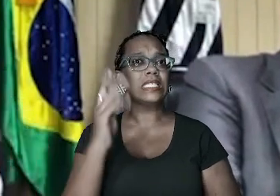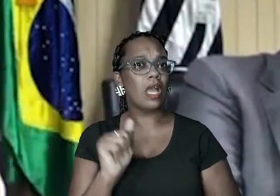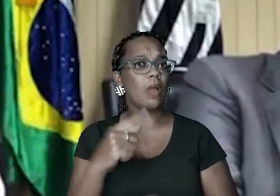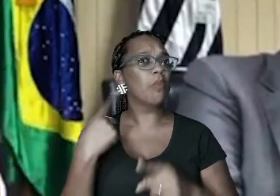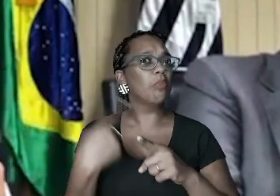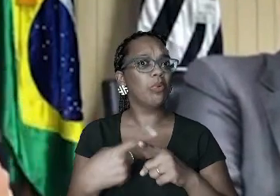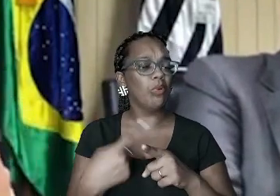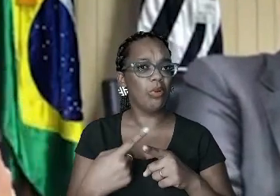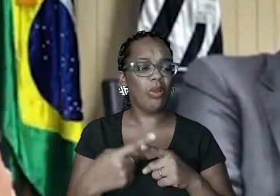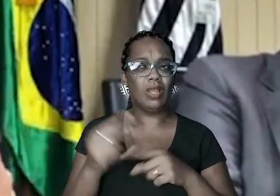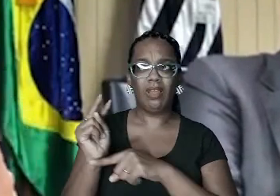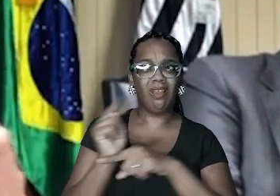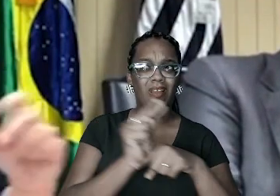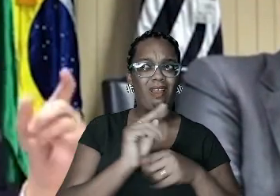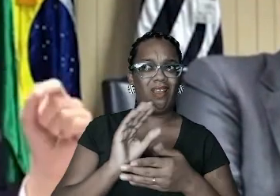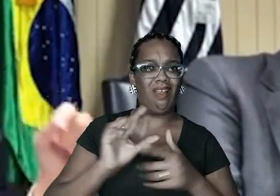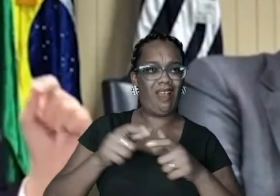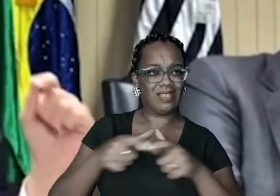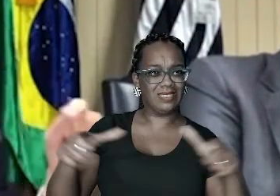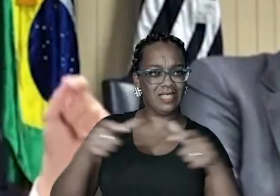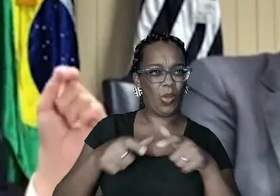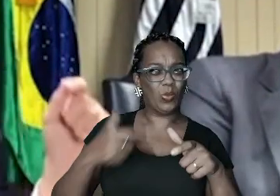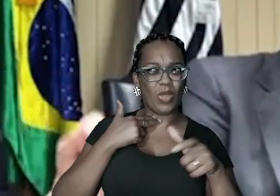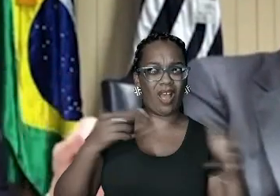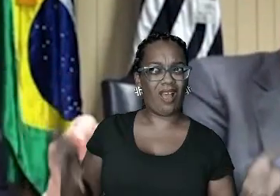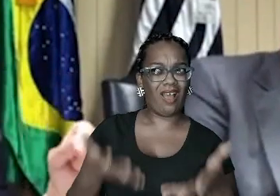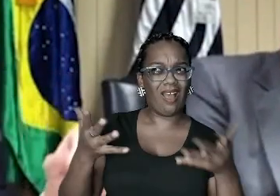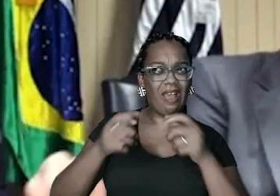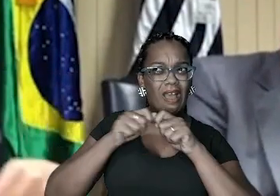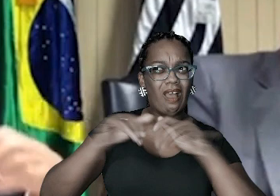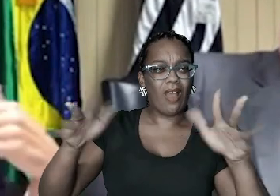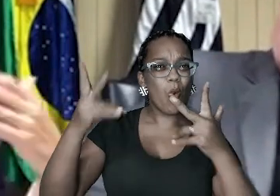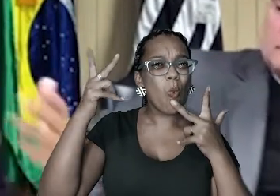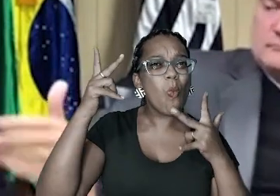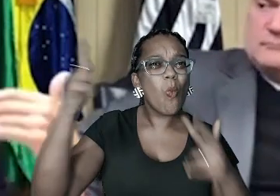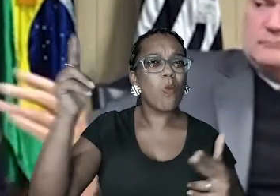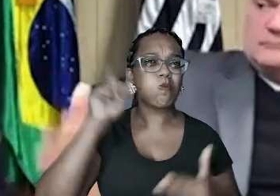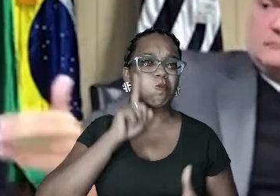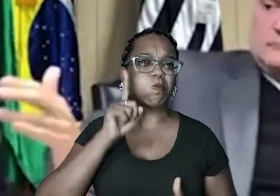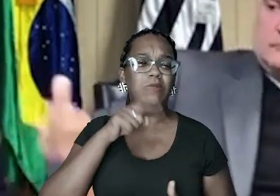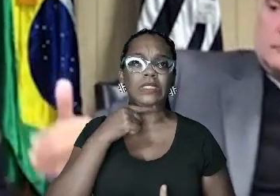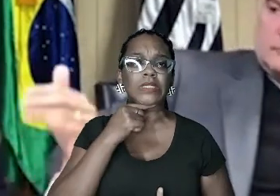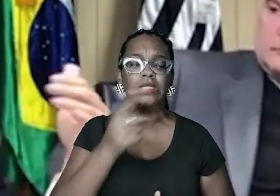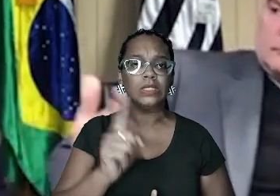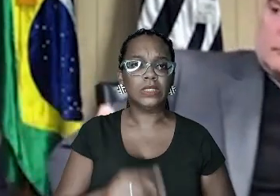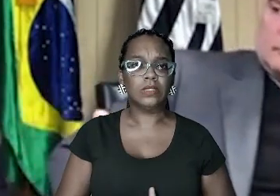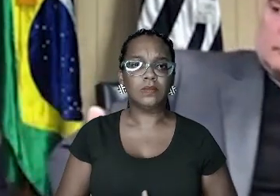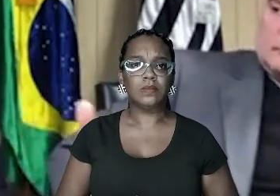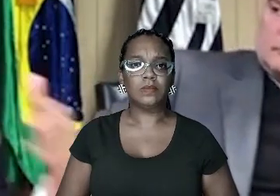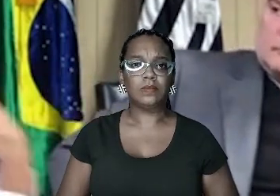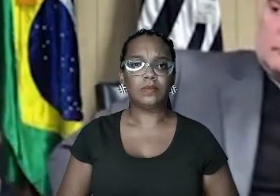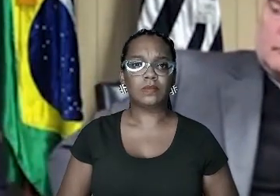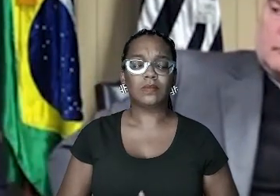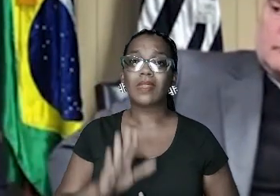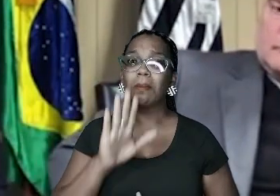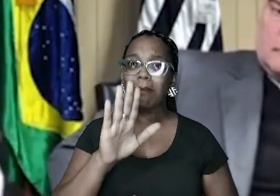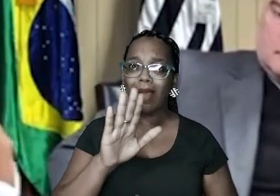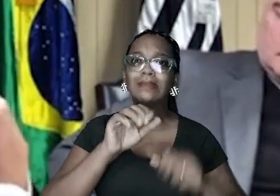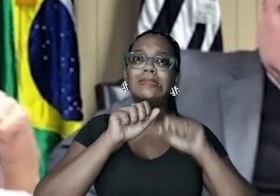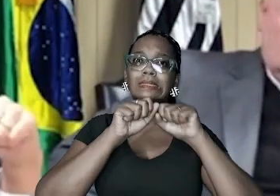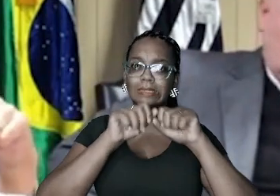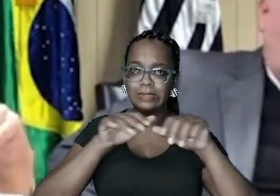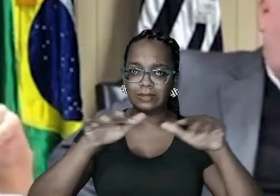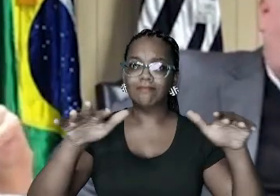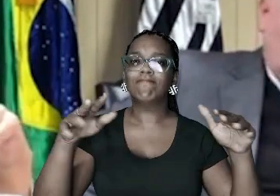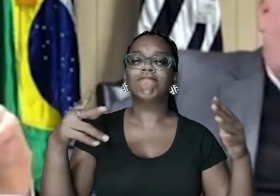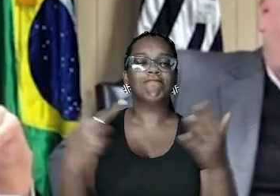importação foi caneta porque pelo regime brasileiro de empréstimo de ações nem dá para produzir exatamente o mesmo efeito que se